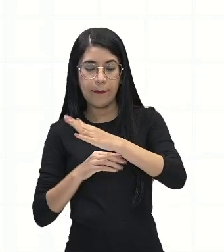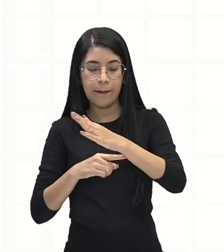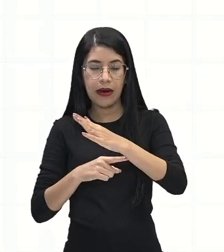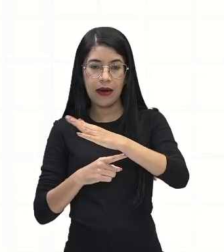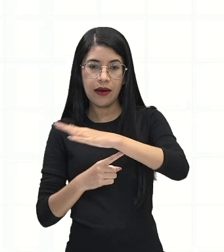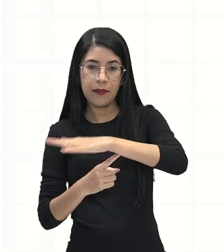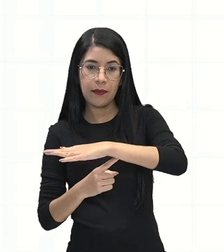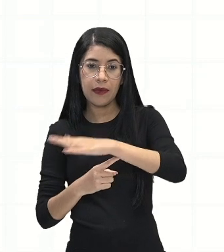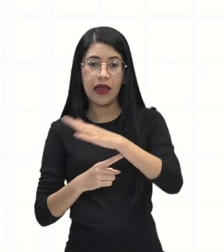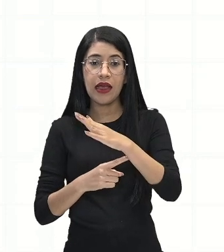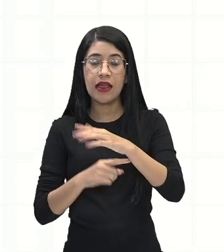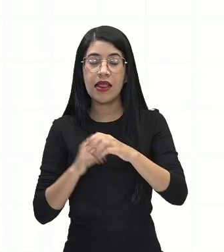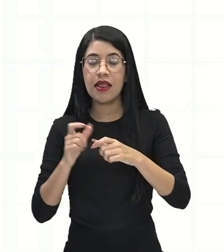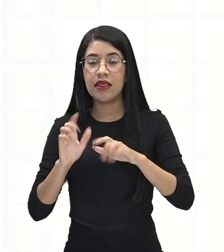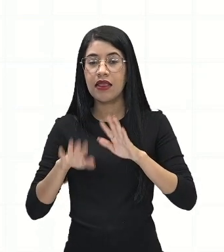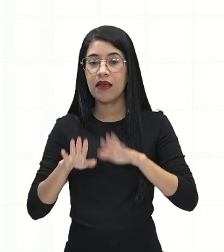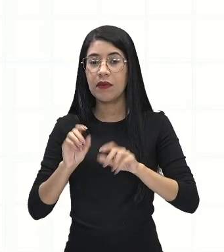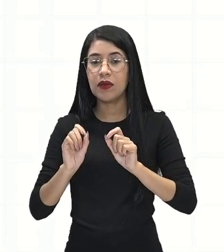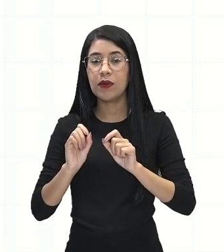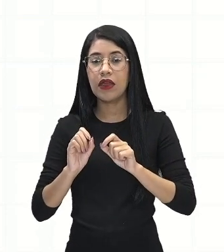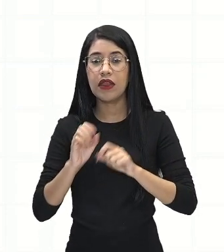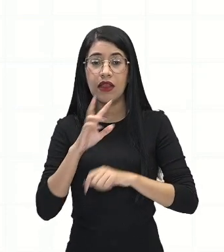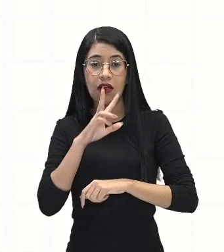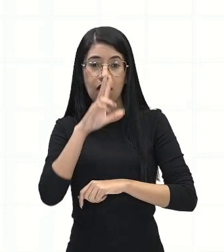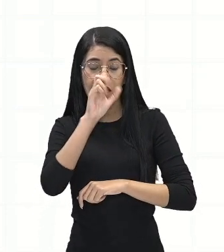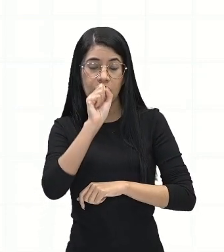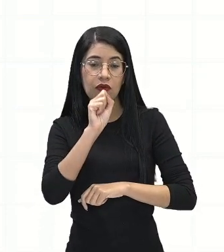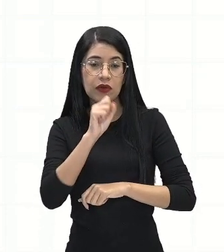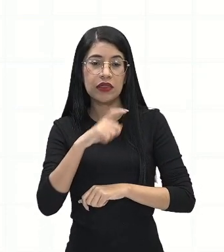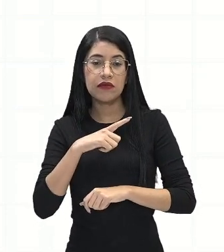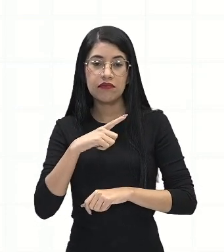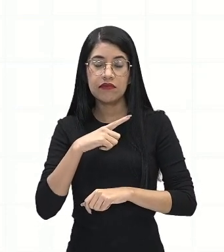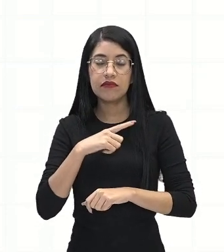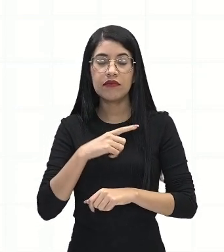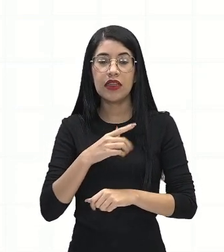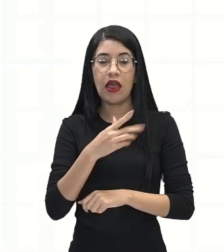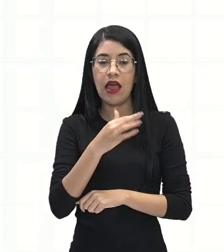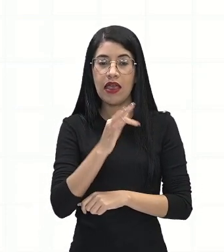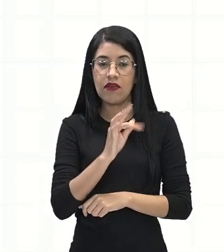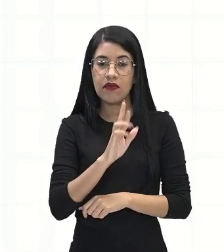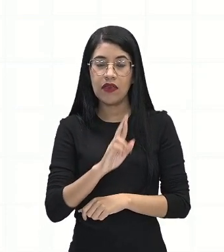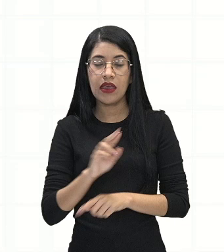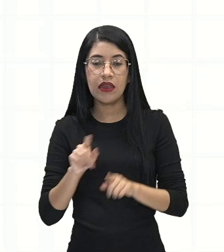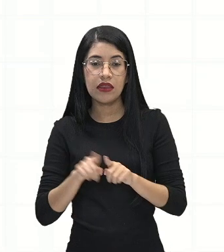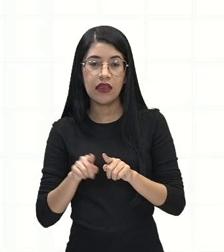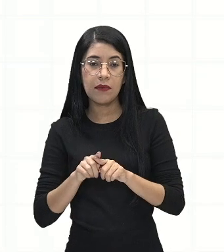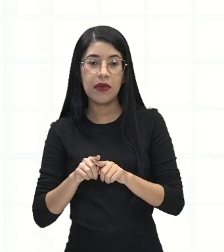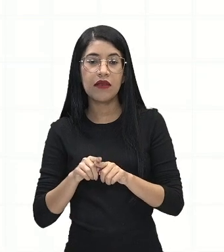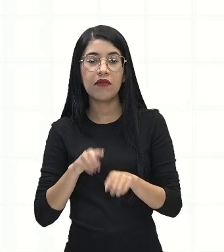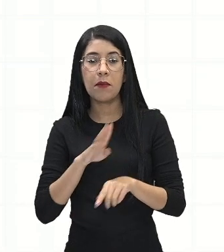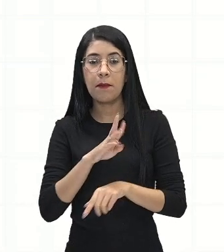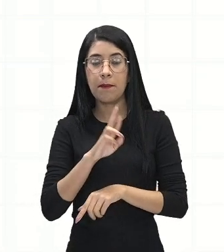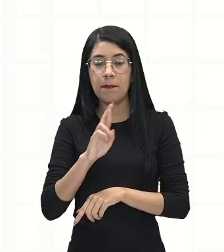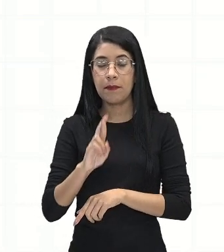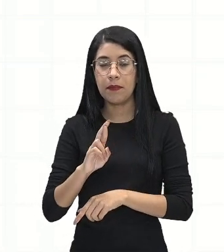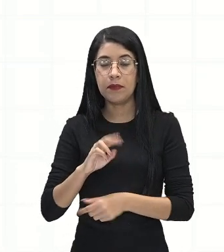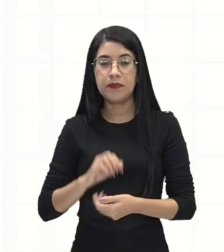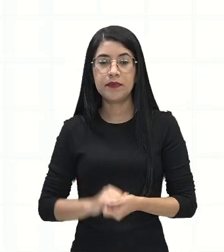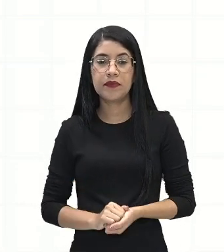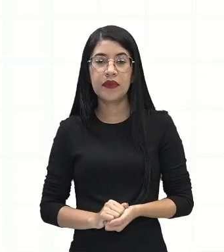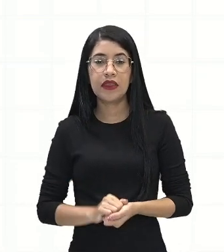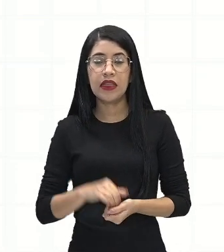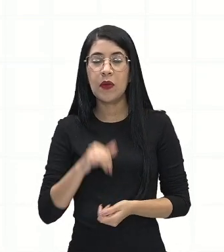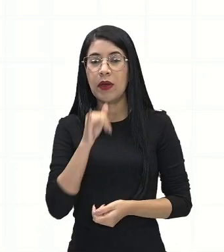aplicada depende da intensidade da força resistente e do braço da força potente. Então, funciona assim, olha. Se